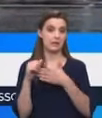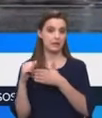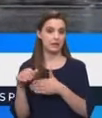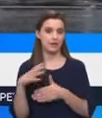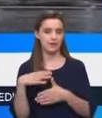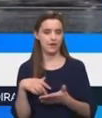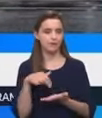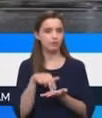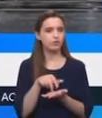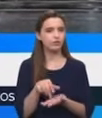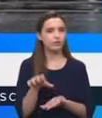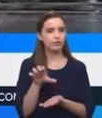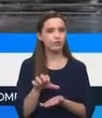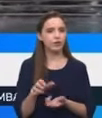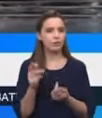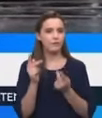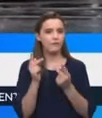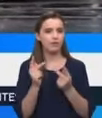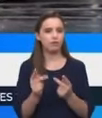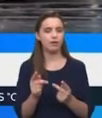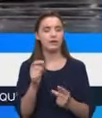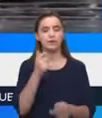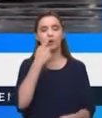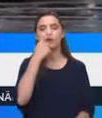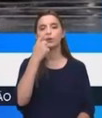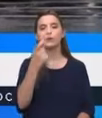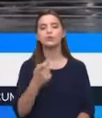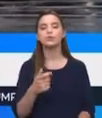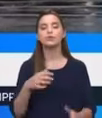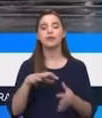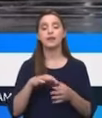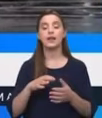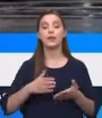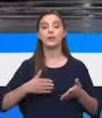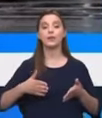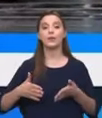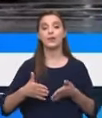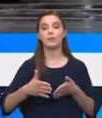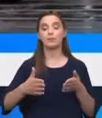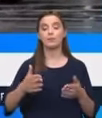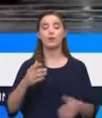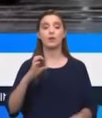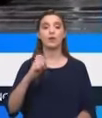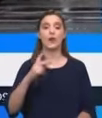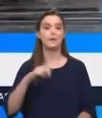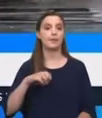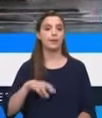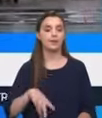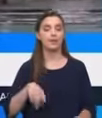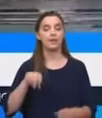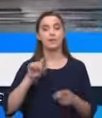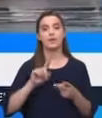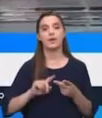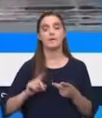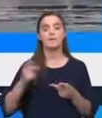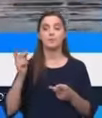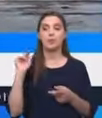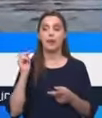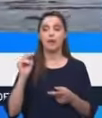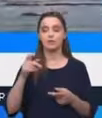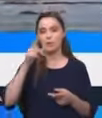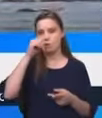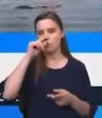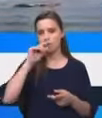violenta e, há que dizer, também corajosa, face àquilo que é o percurso do Kremlin e o percurso de Putin nestes anos, em relação a quem o